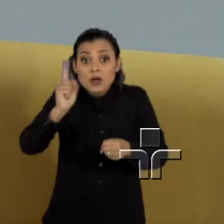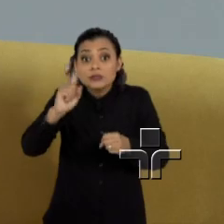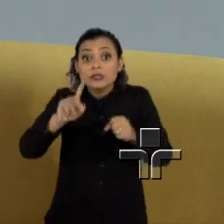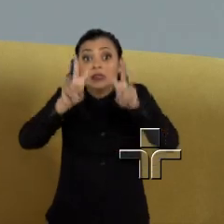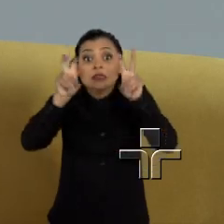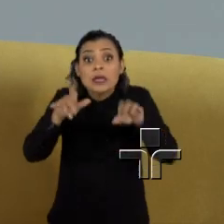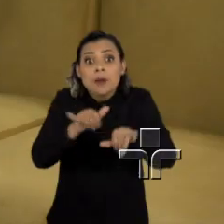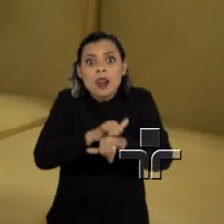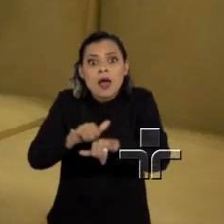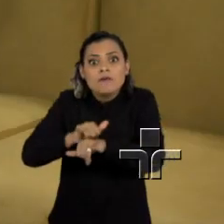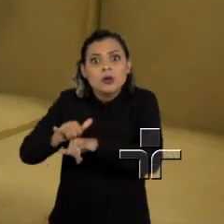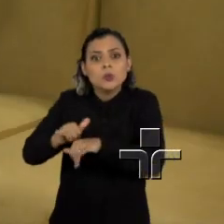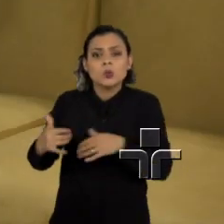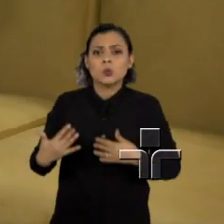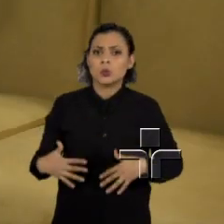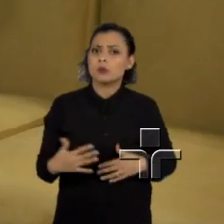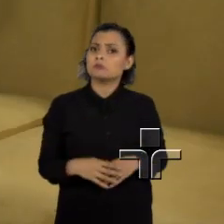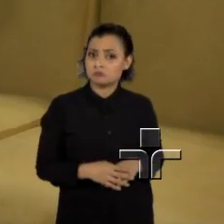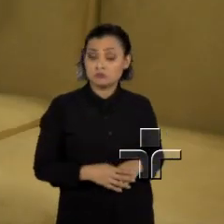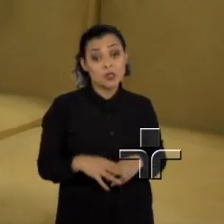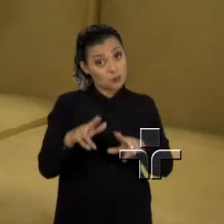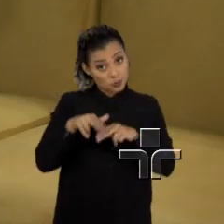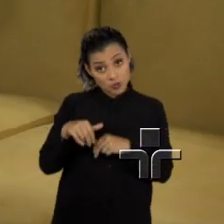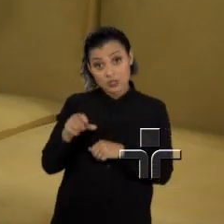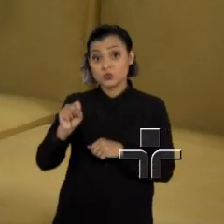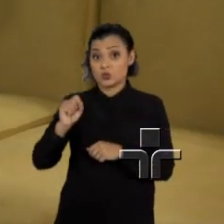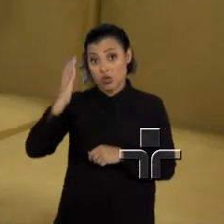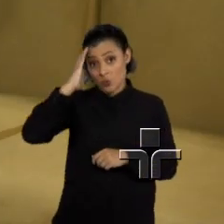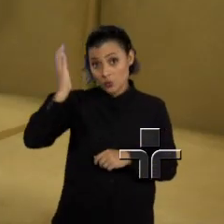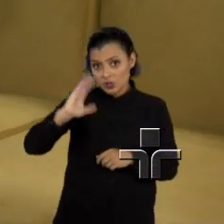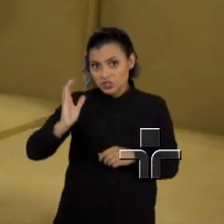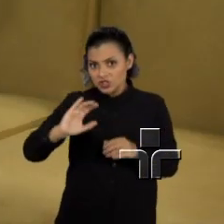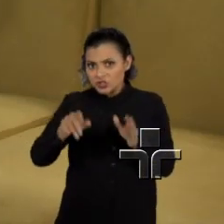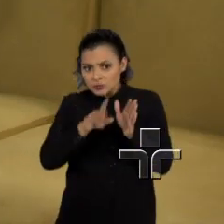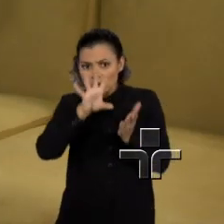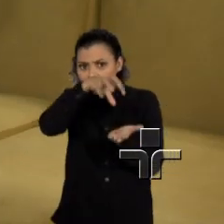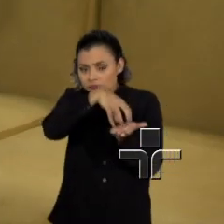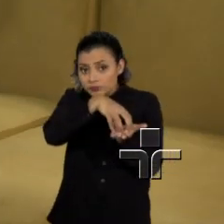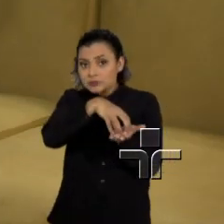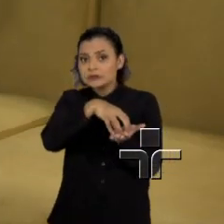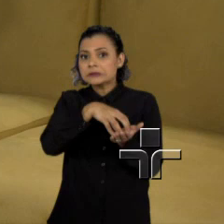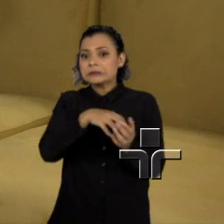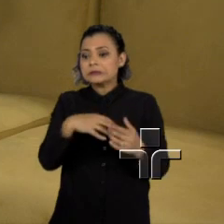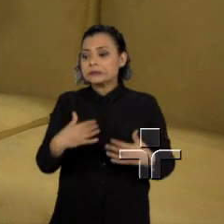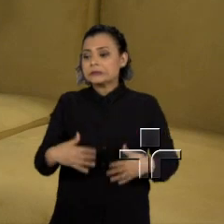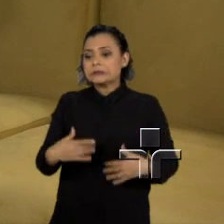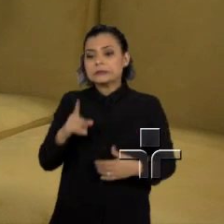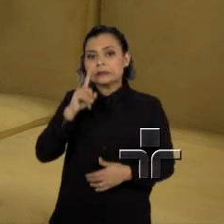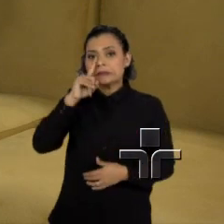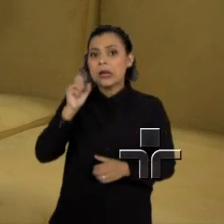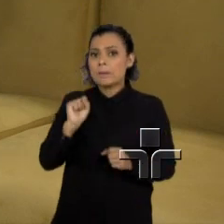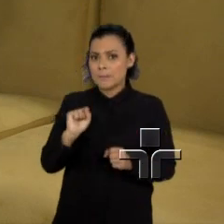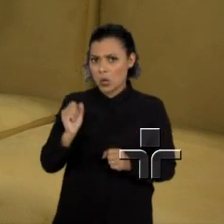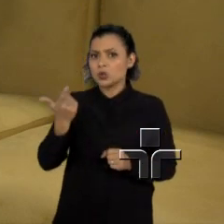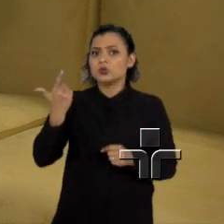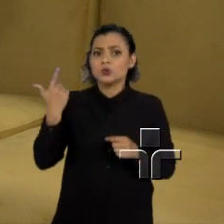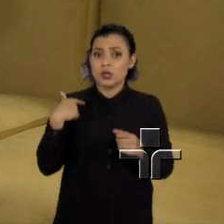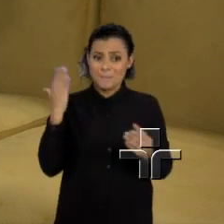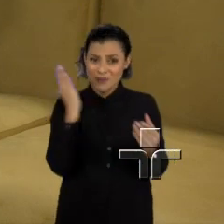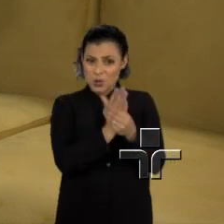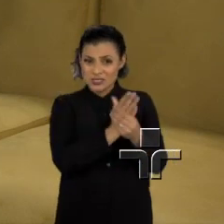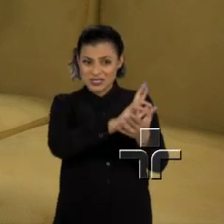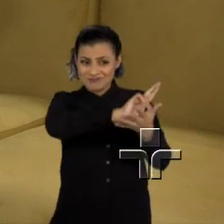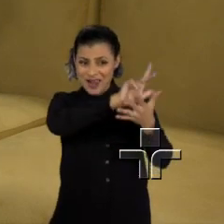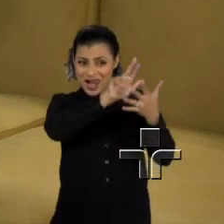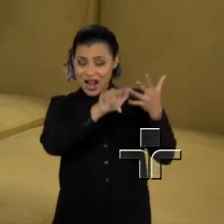Operação Lava Jato. Com isso, a Força Tarefa de Curitiba prevê que a decisão abra caminho para uma possível revisão da maioria